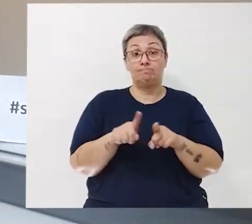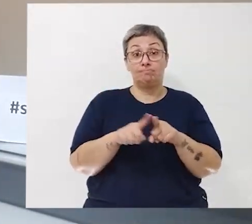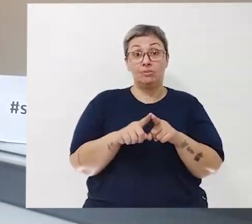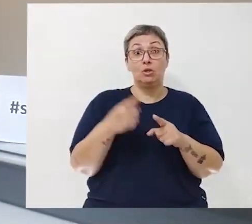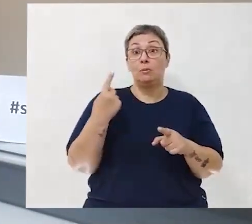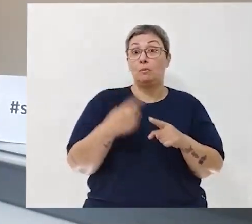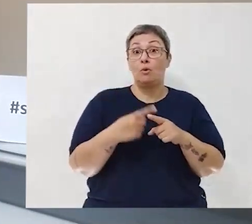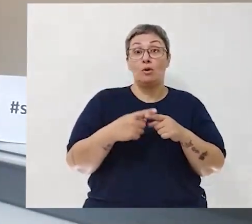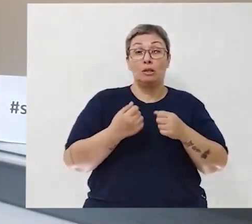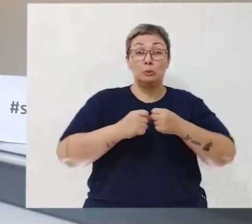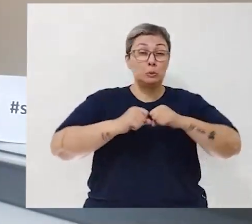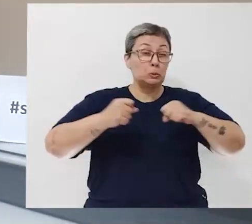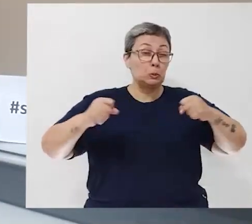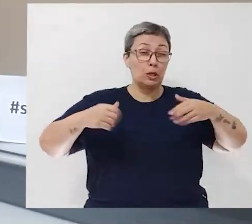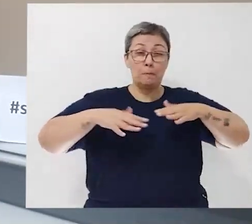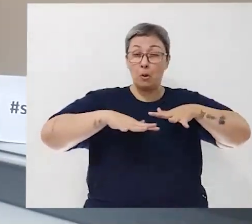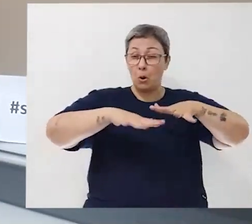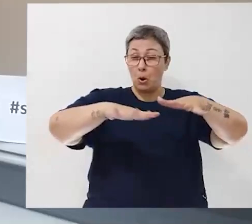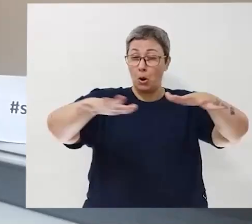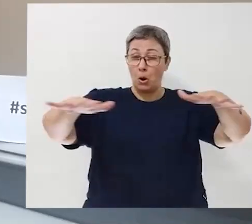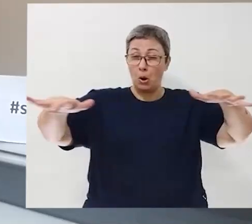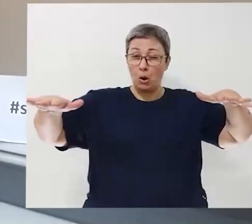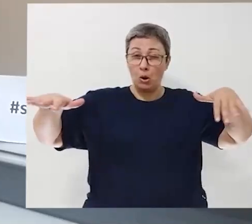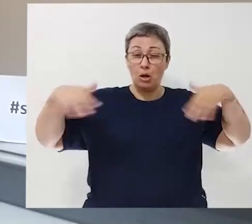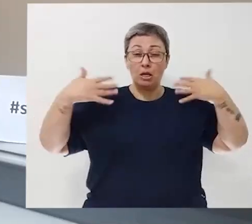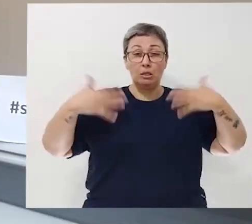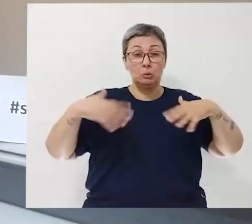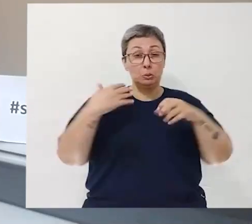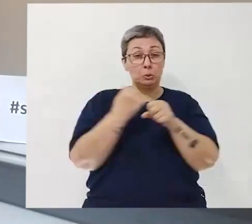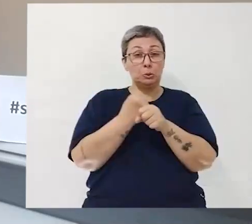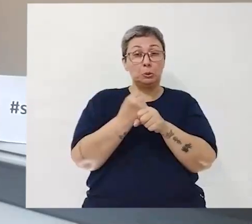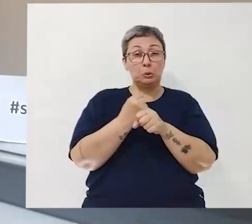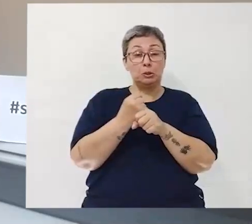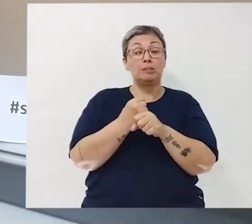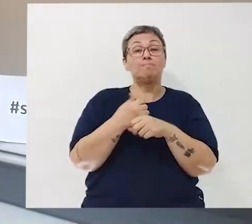por quilômetros de distância e também por muito